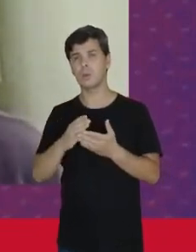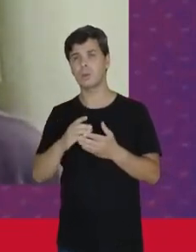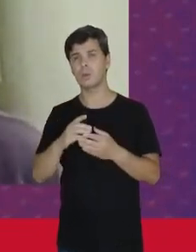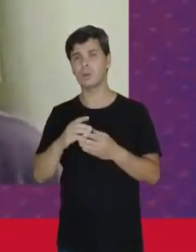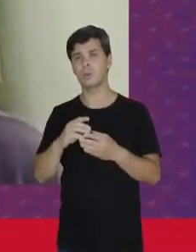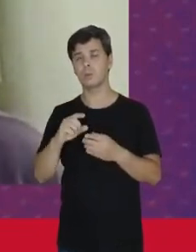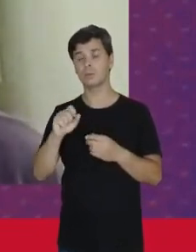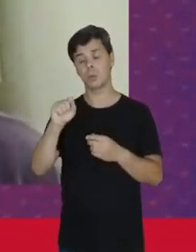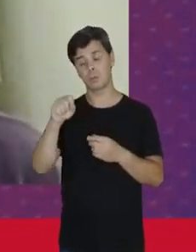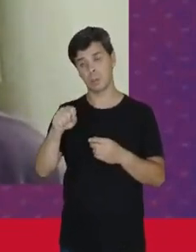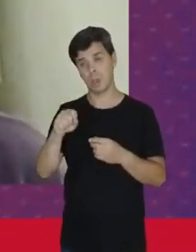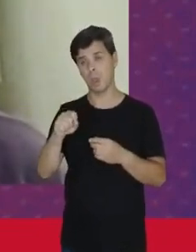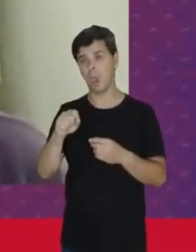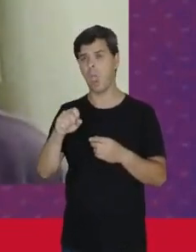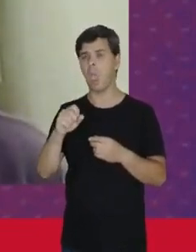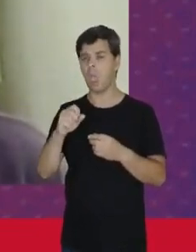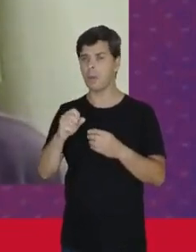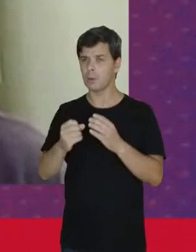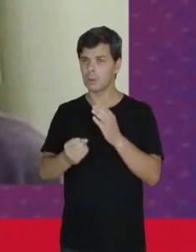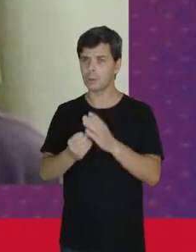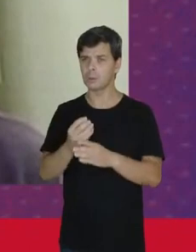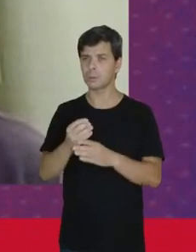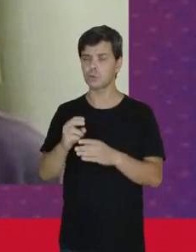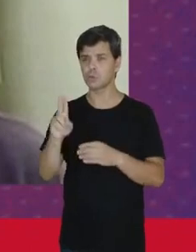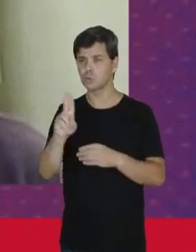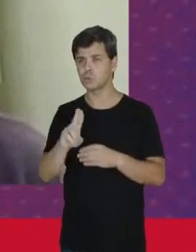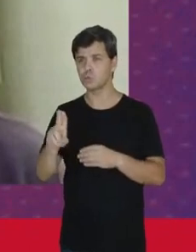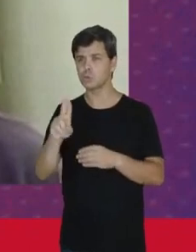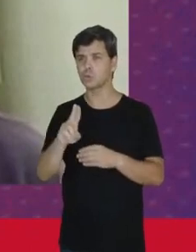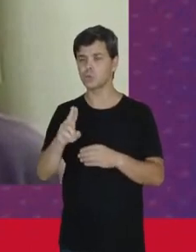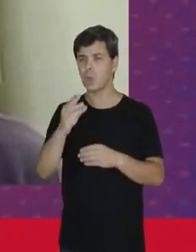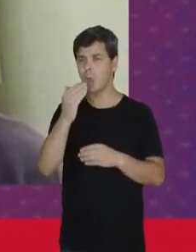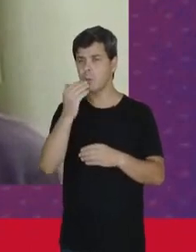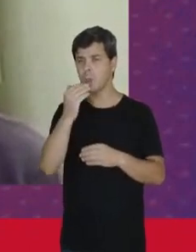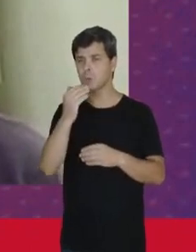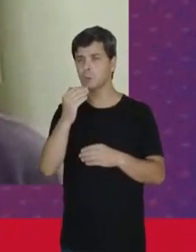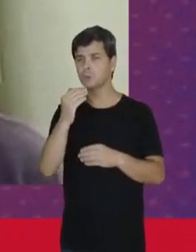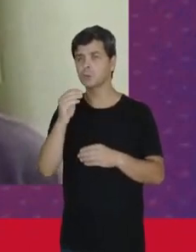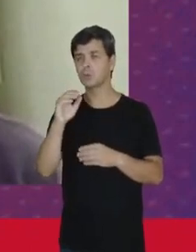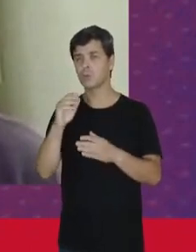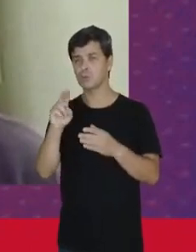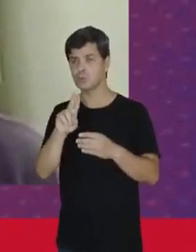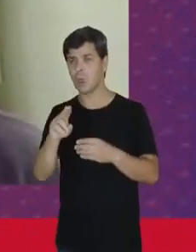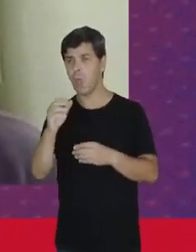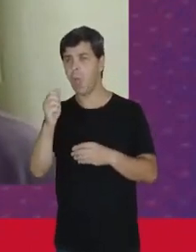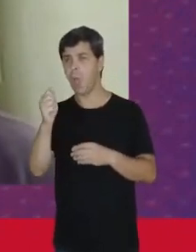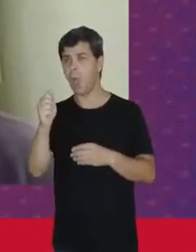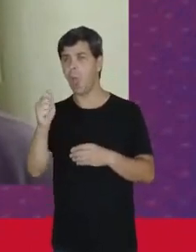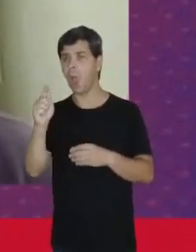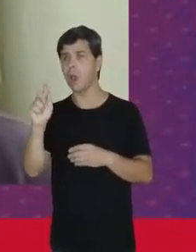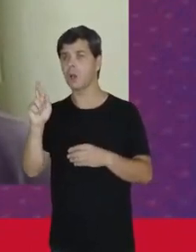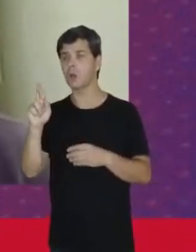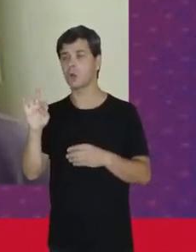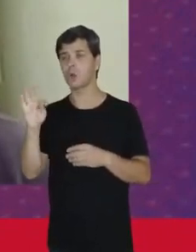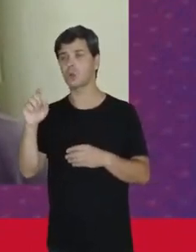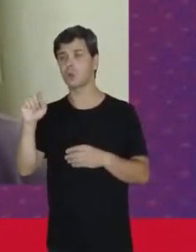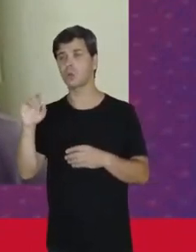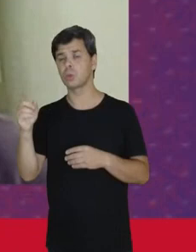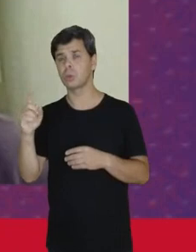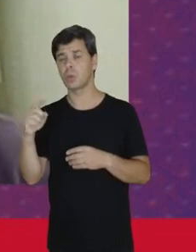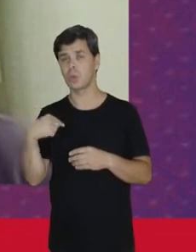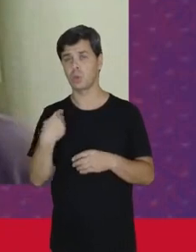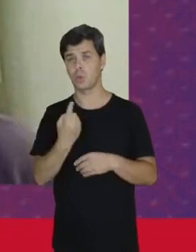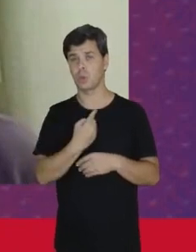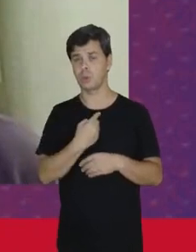de que só é possível produzir a partir do uso de agrotóxicos e desse modelo e pacote tecnológico, a